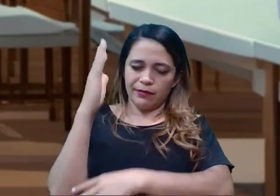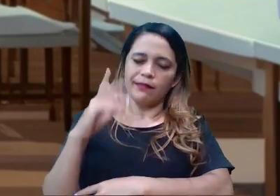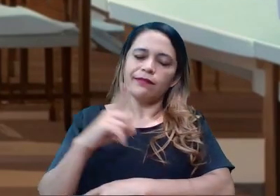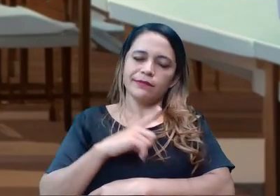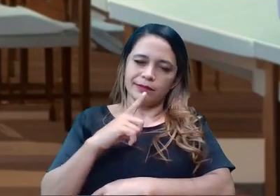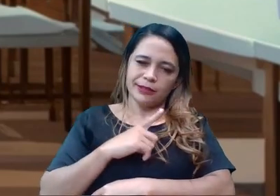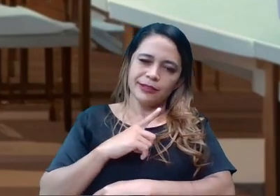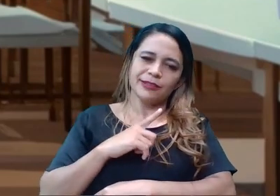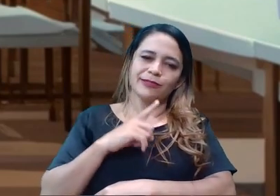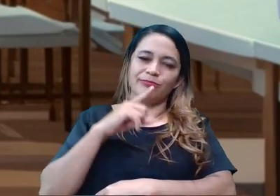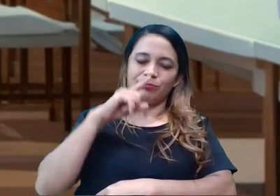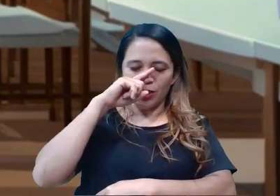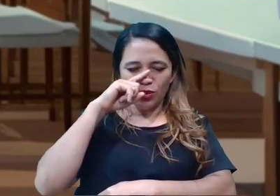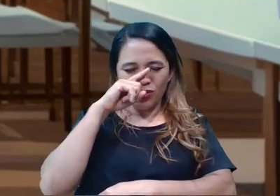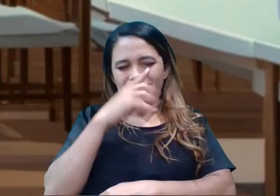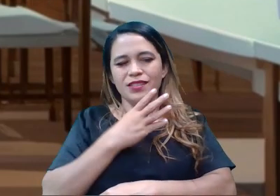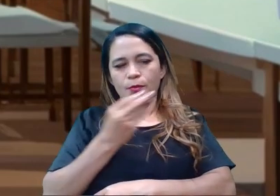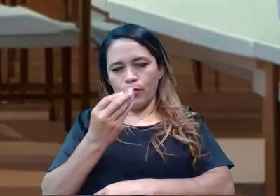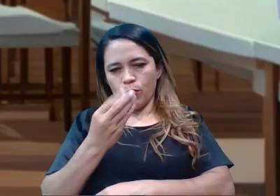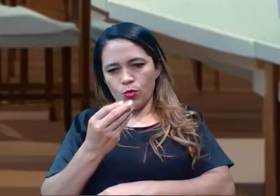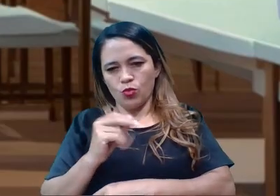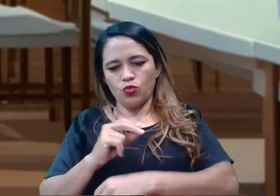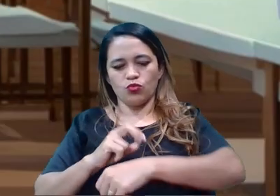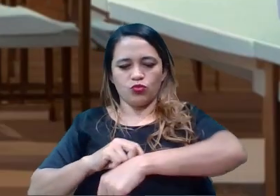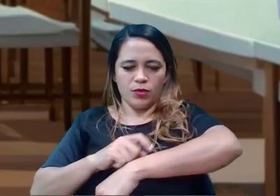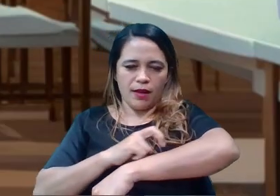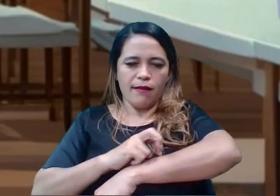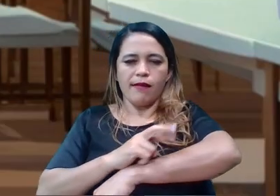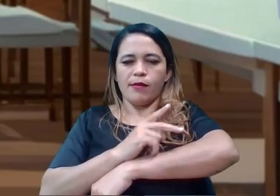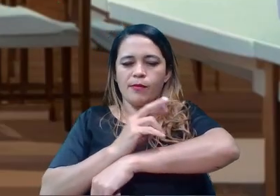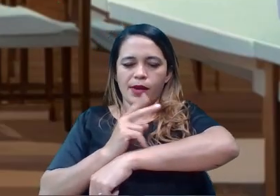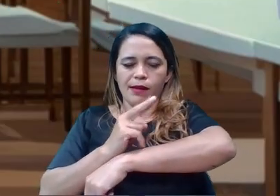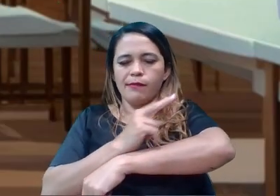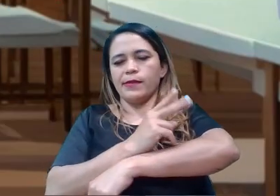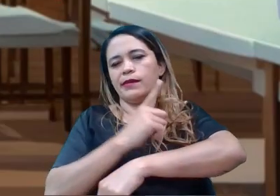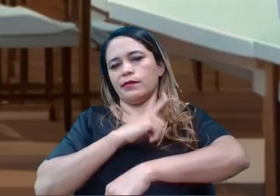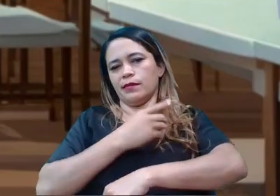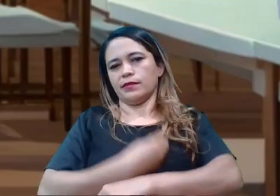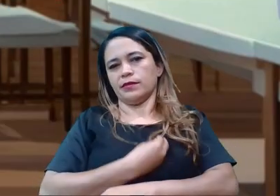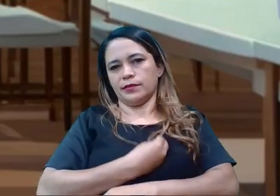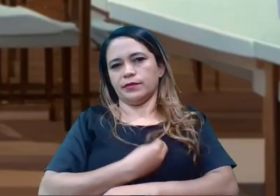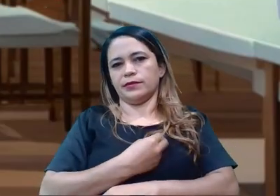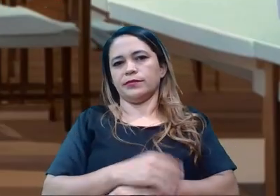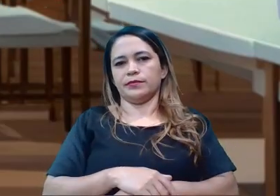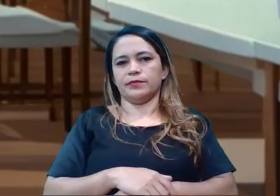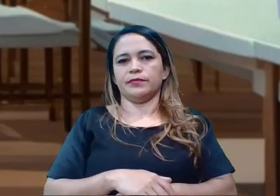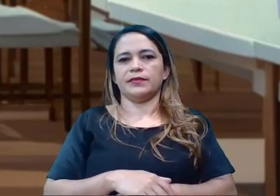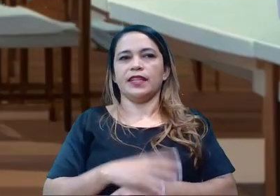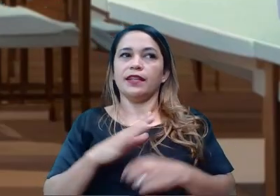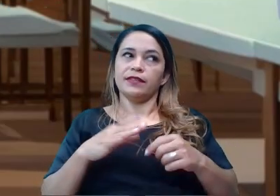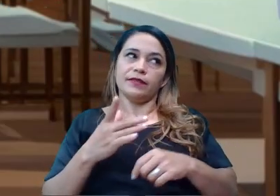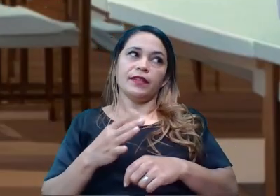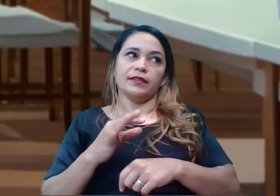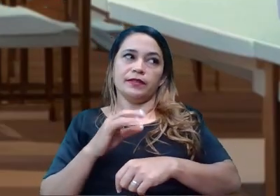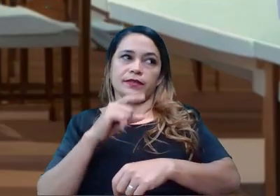muito grande de ter barbeiros morando junto com essa pessoa ali. Isso aumenta a chance de quê? De ter um barbeiro contaminado e do barbeiro picar essa pessoa.